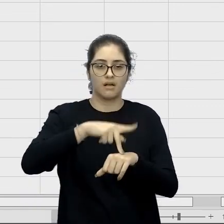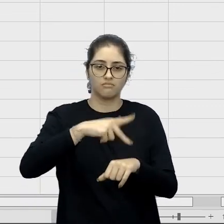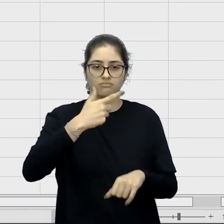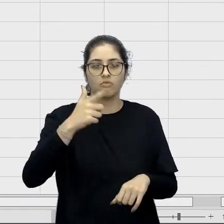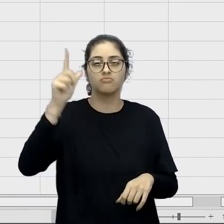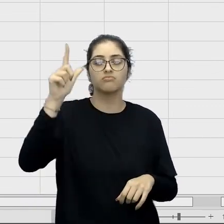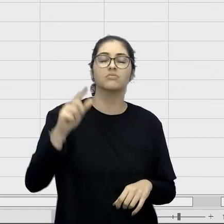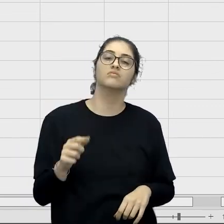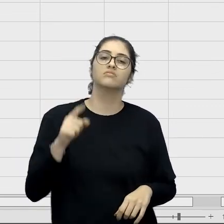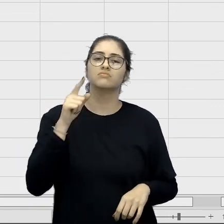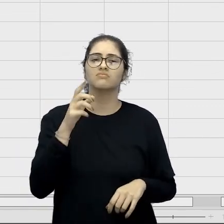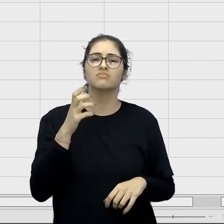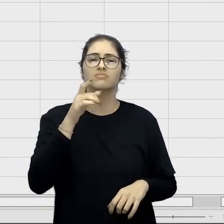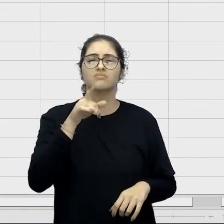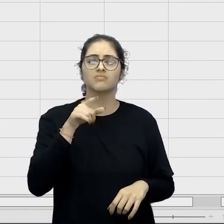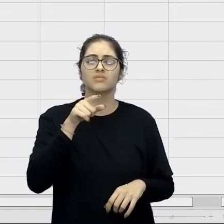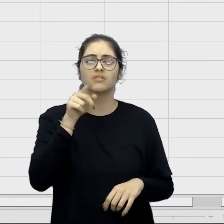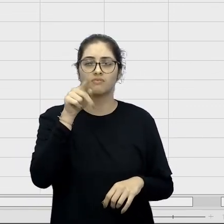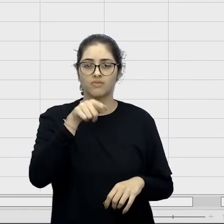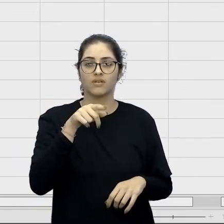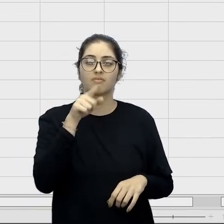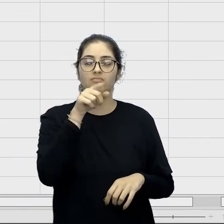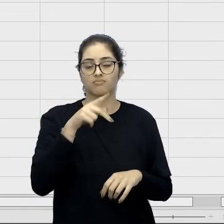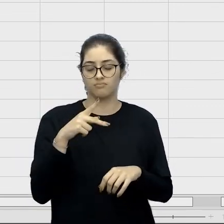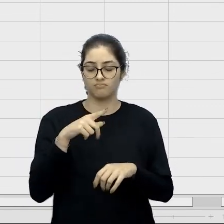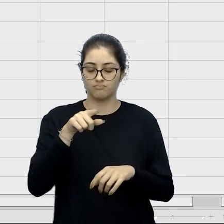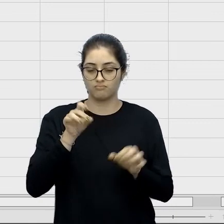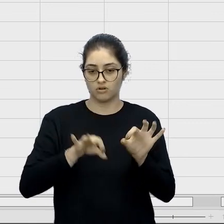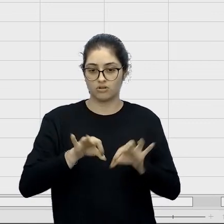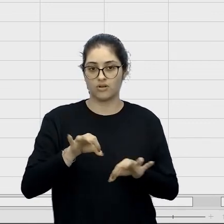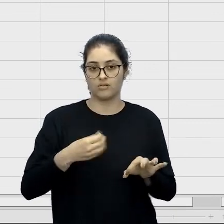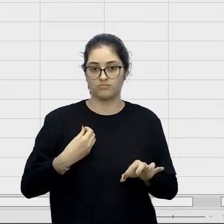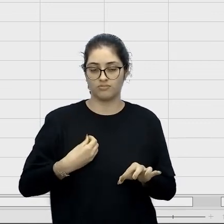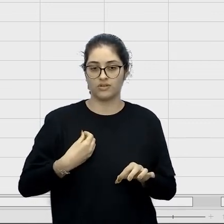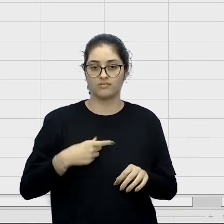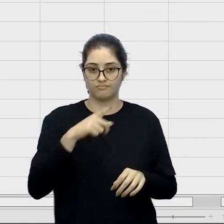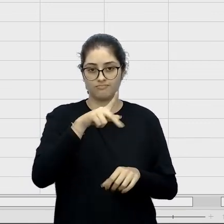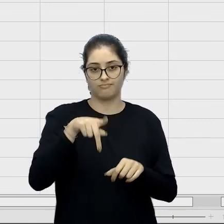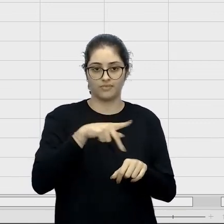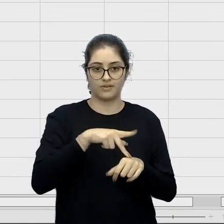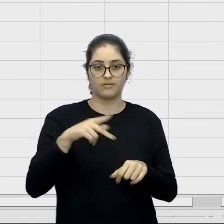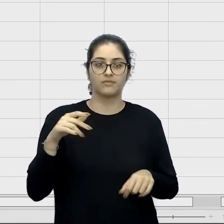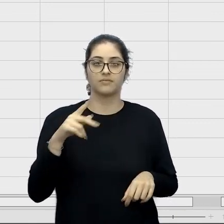é um intercâmbio, logo que a gente falou bastante nisso. Então aqui um intercâmbio.